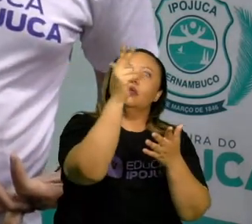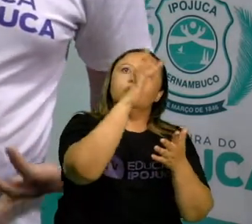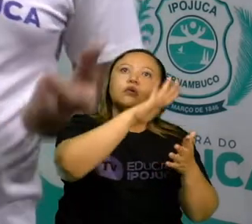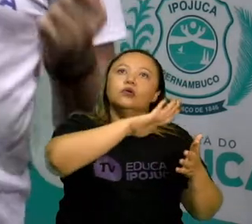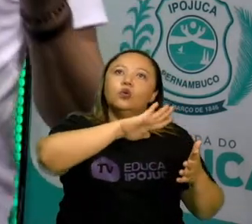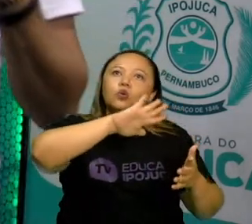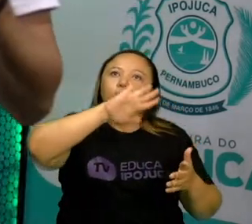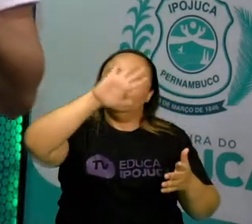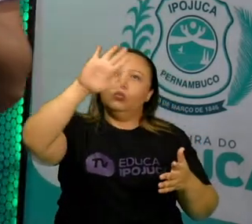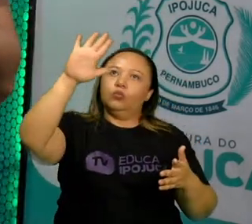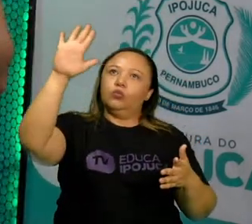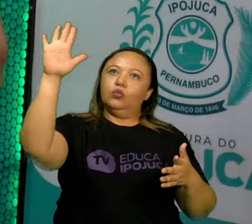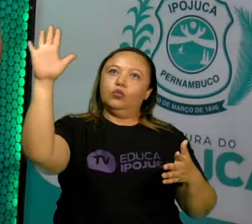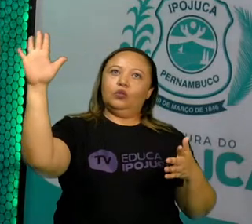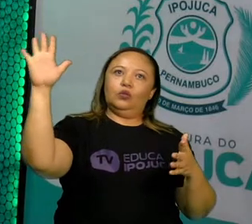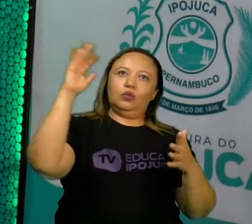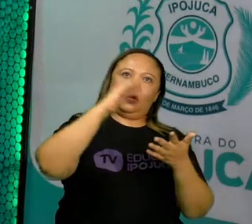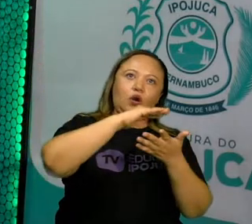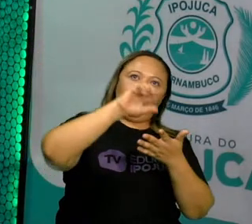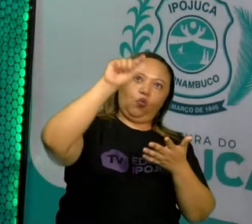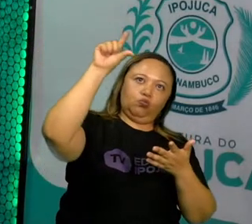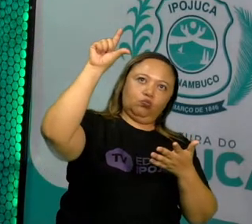relevo a